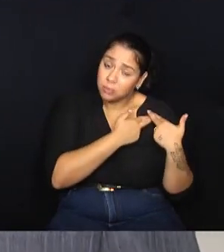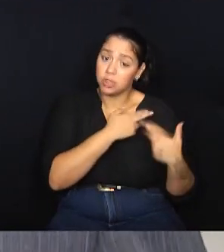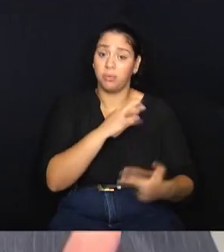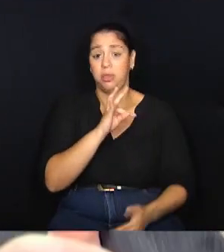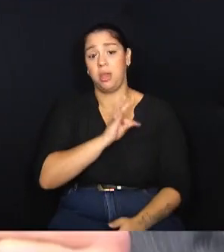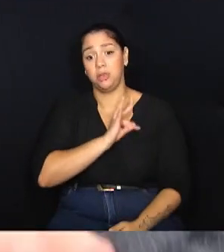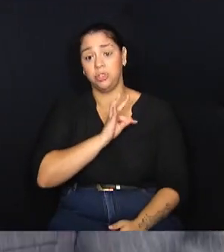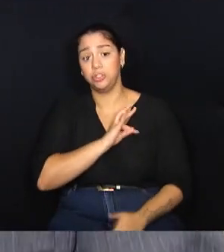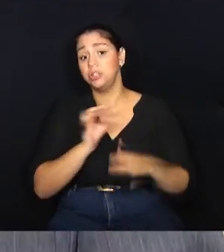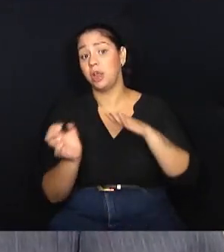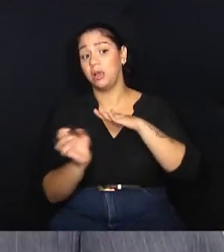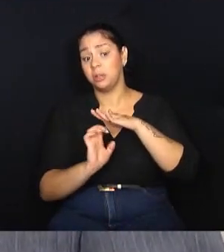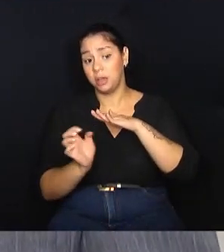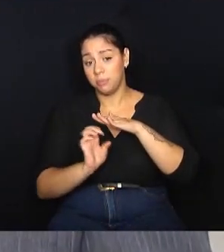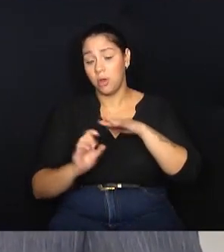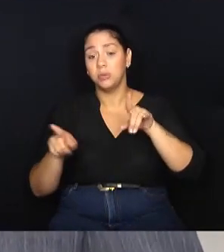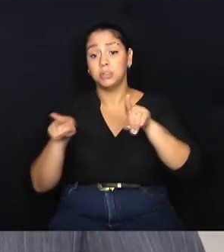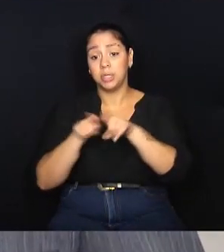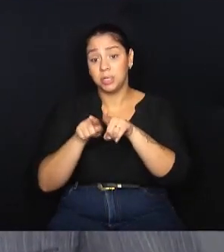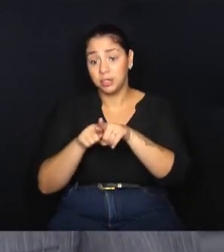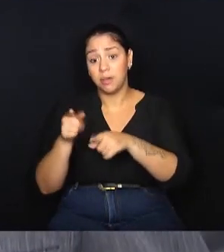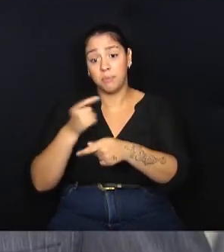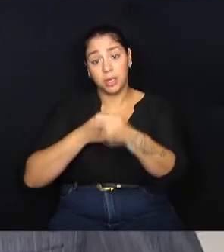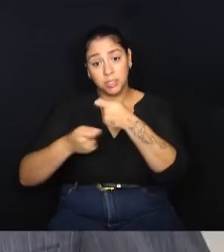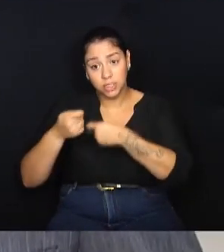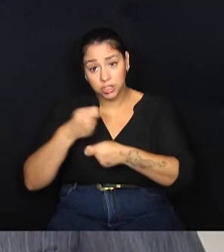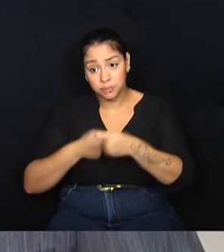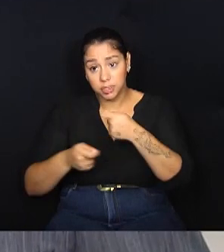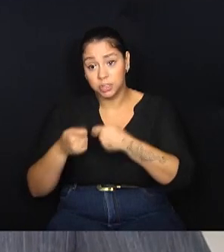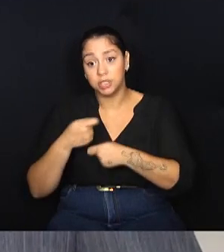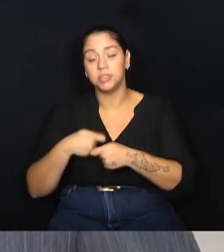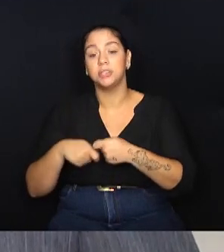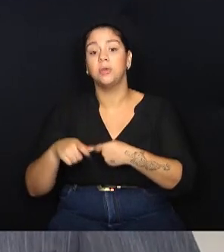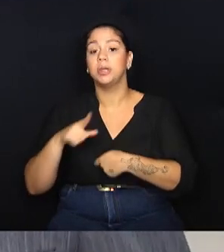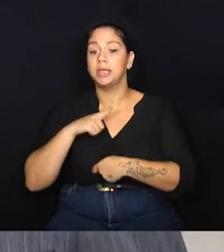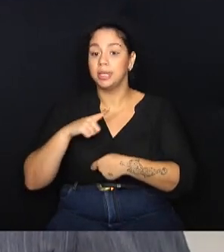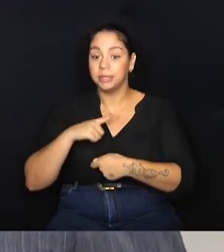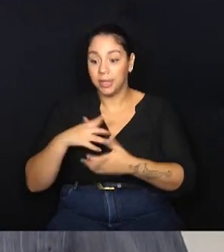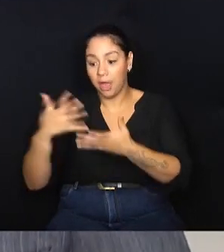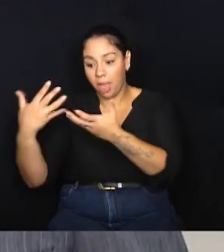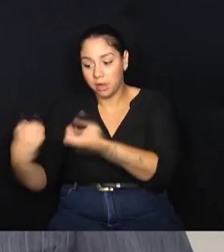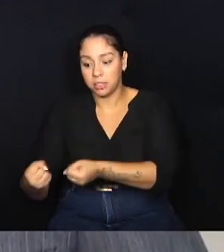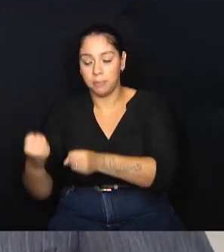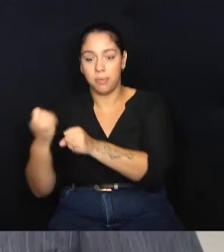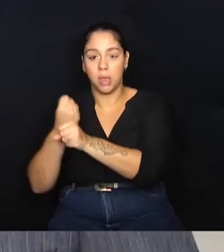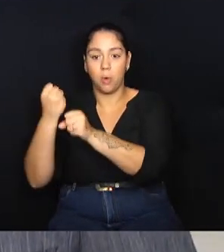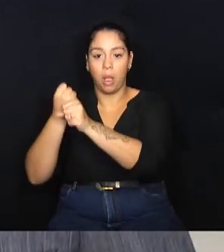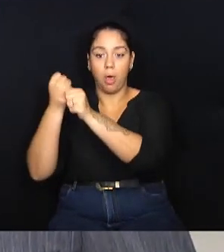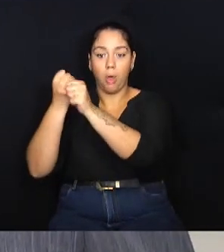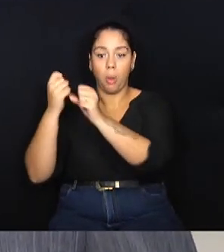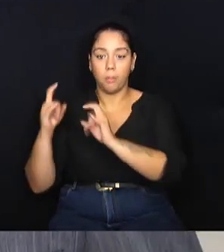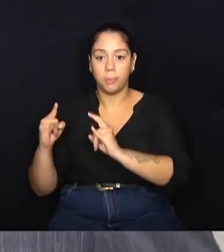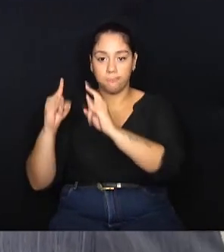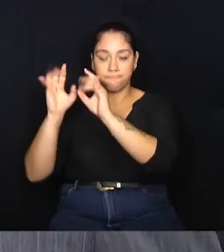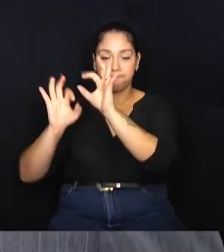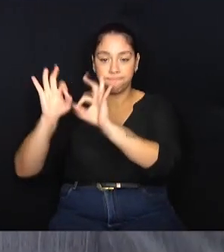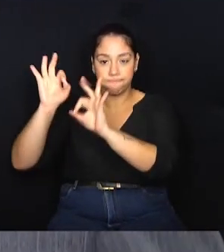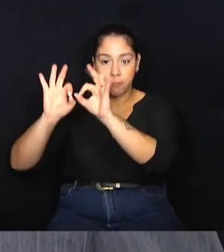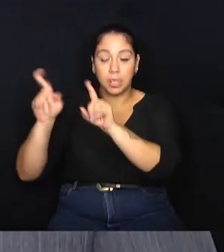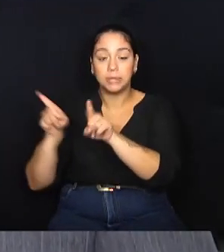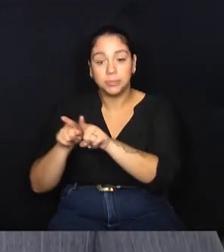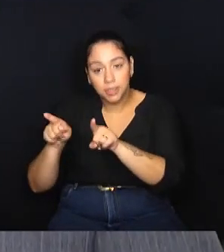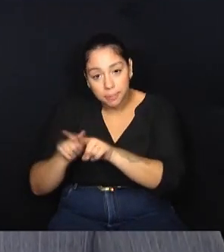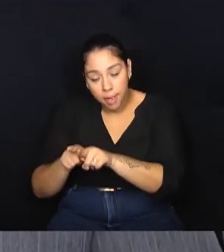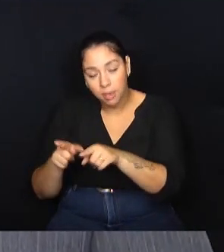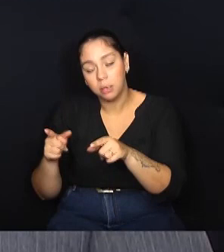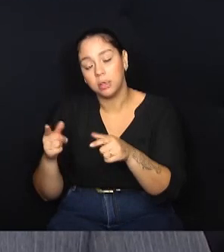técnica da empresa e da própria administração que recebeu essa obra Nós temos uma situação que